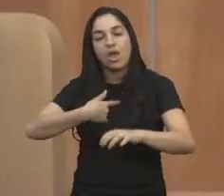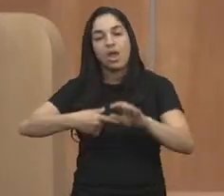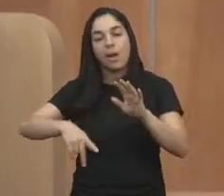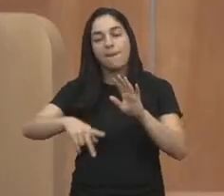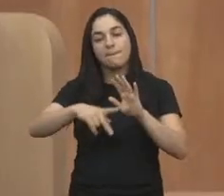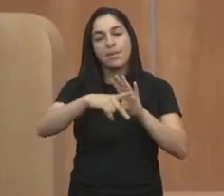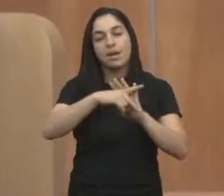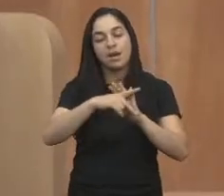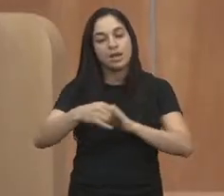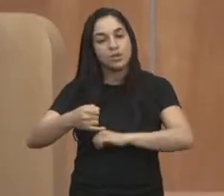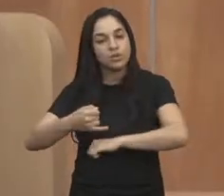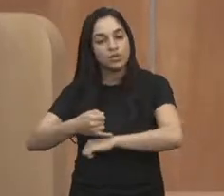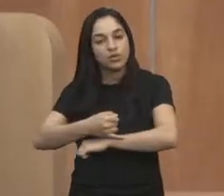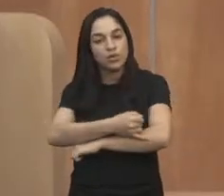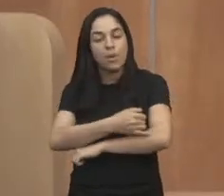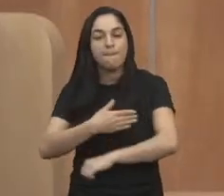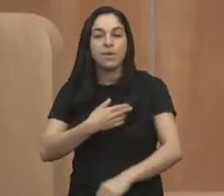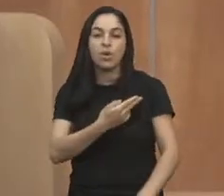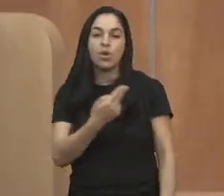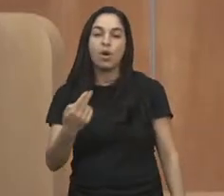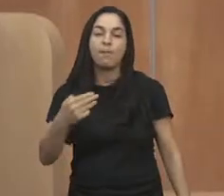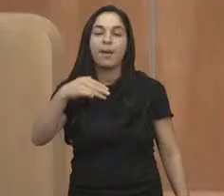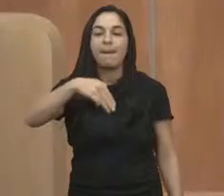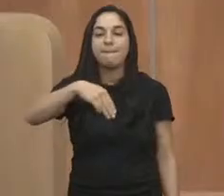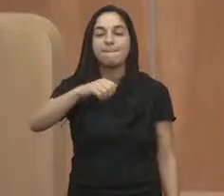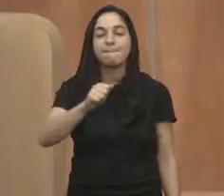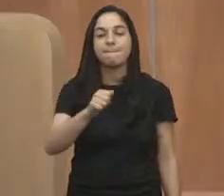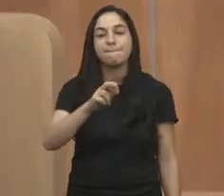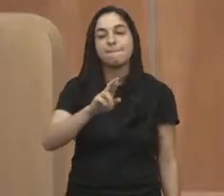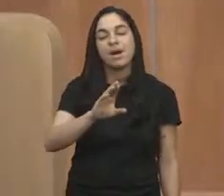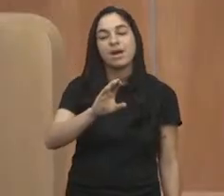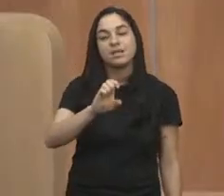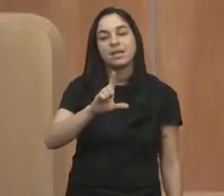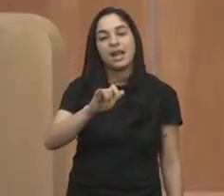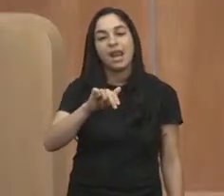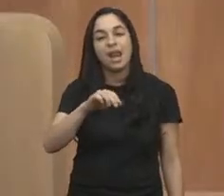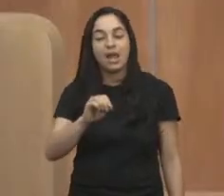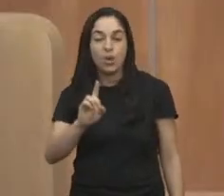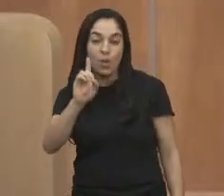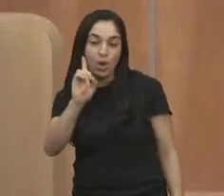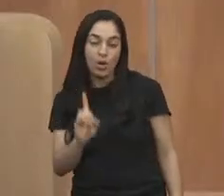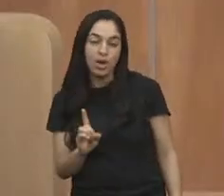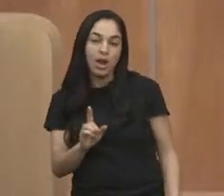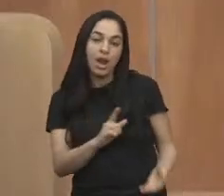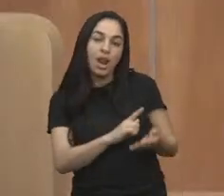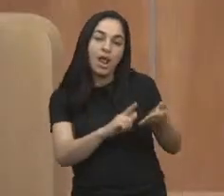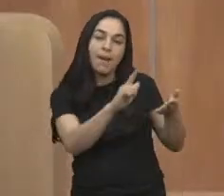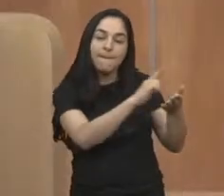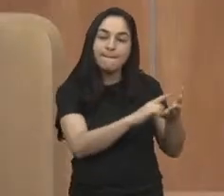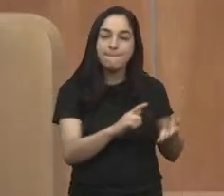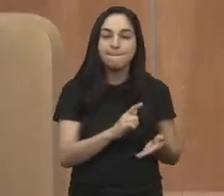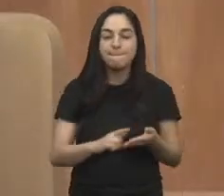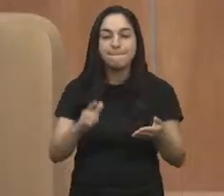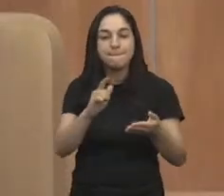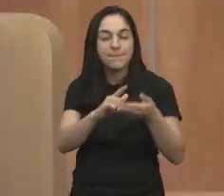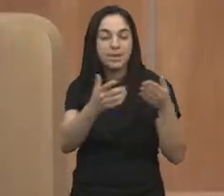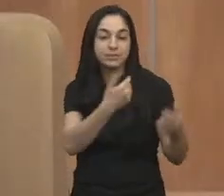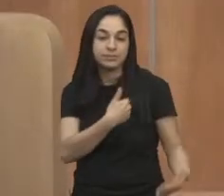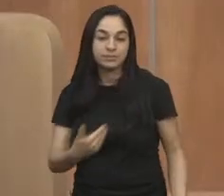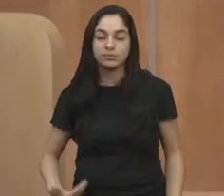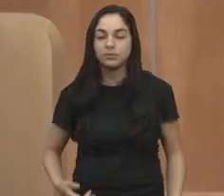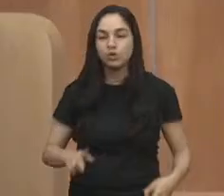de Infraestrutura, meu nome é Marcelino. Eu trabalho lá na Diretoria de Limpeza Pública, que cuida